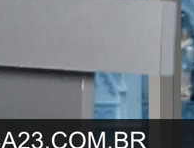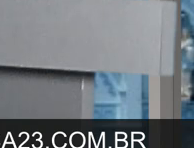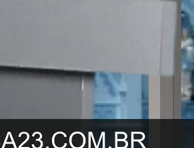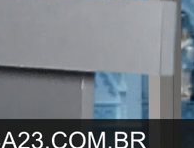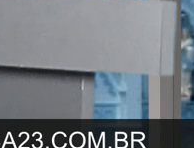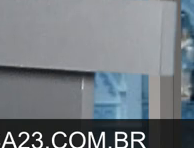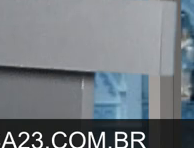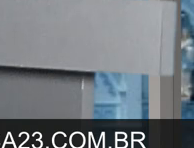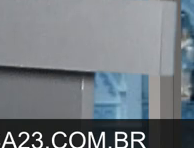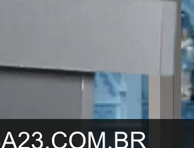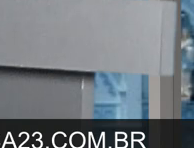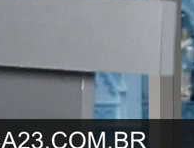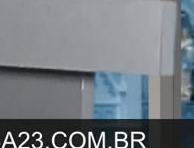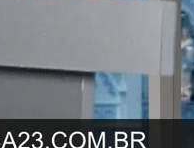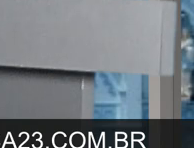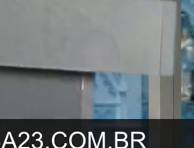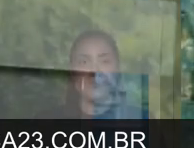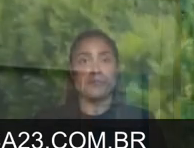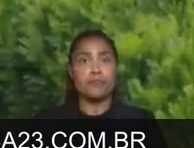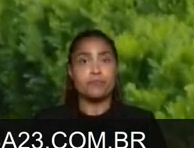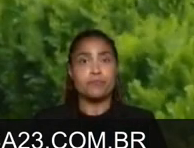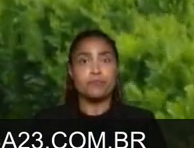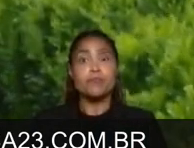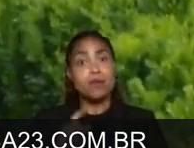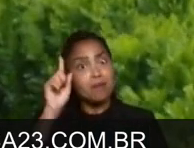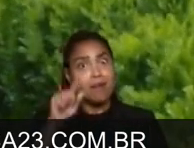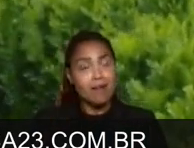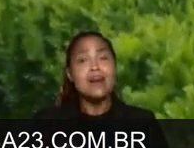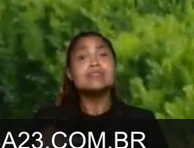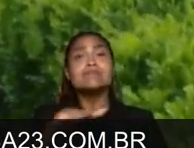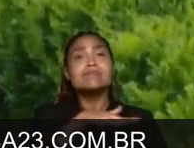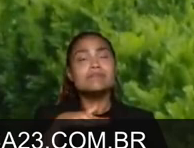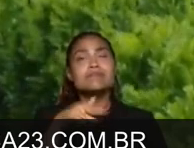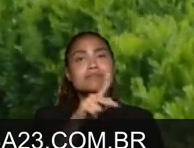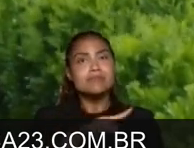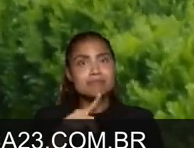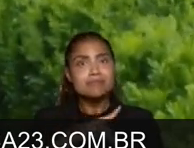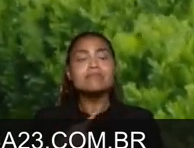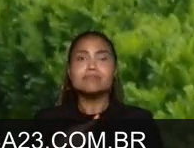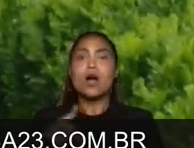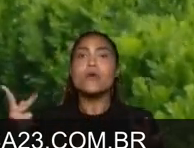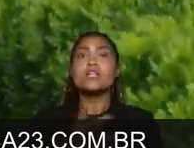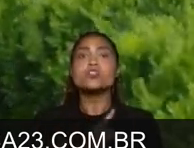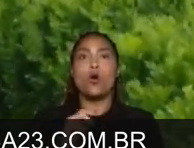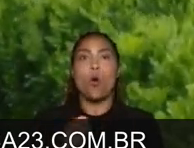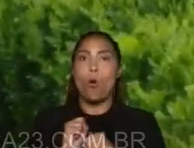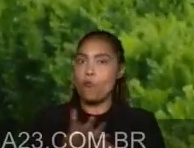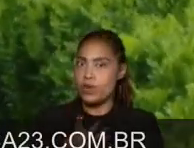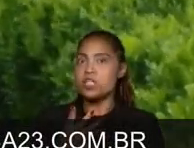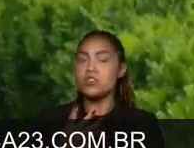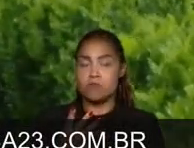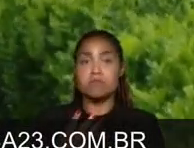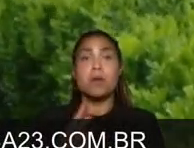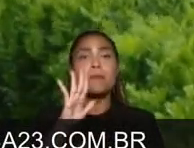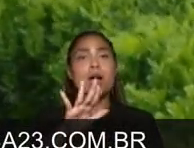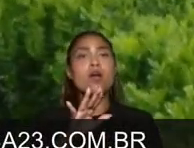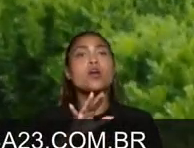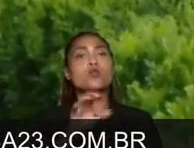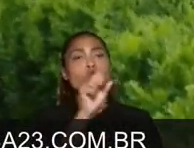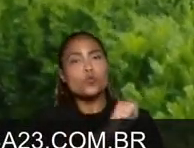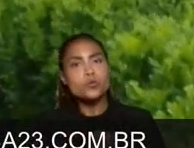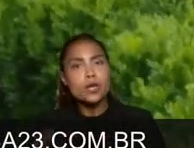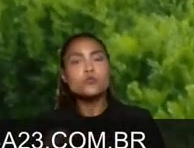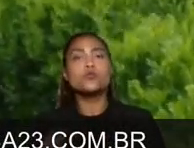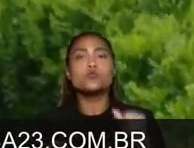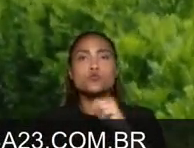respiratórias também estão aumentando. No sul do país prevalecem as infecções por Covid-19. Já nas regiões Sudeste e Sul, além